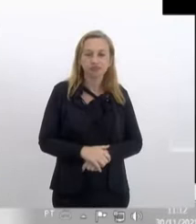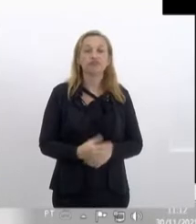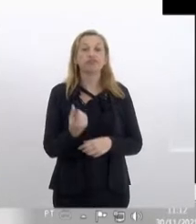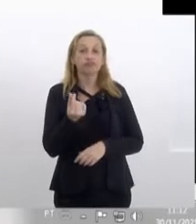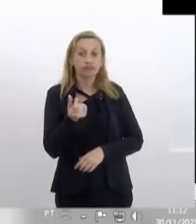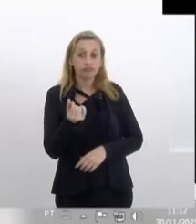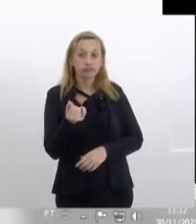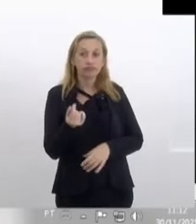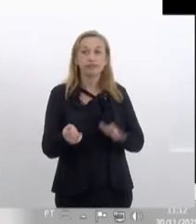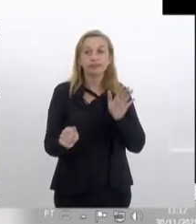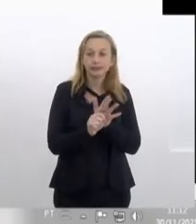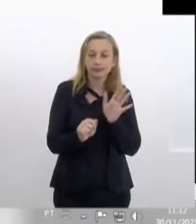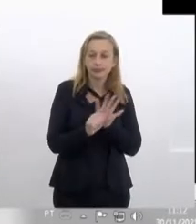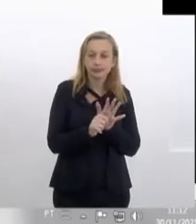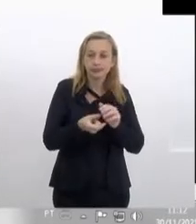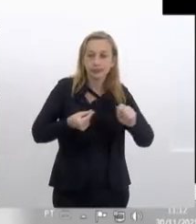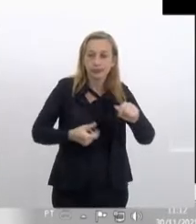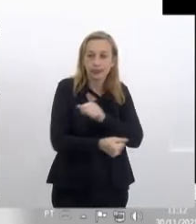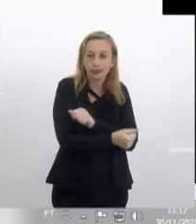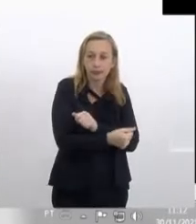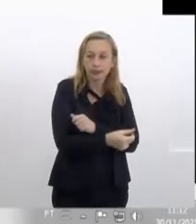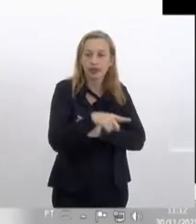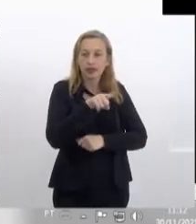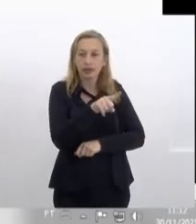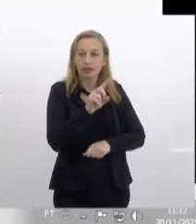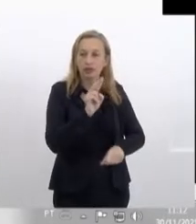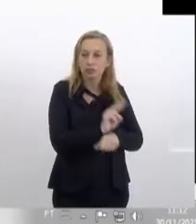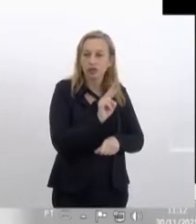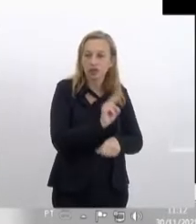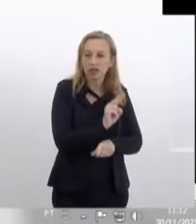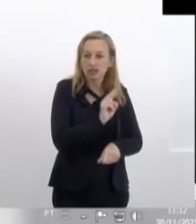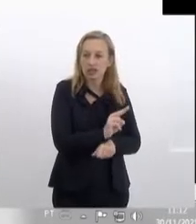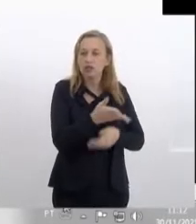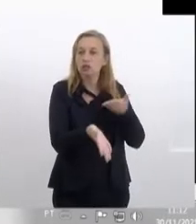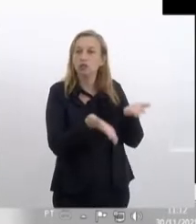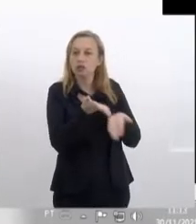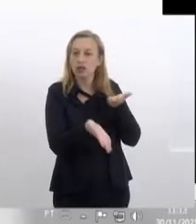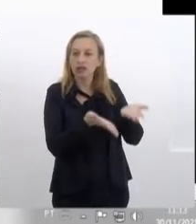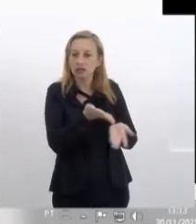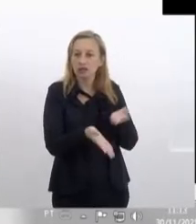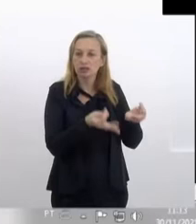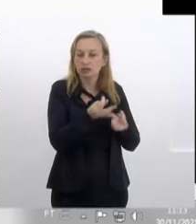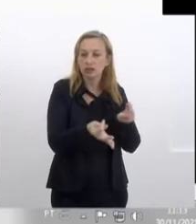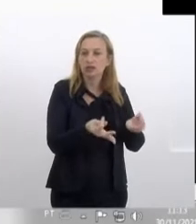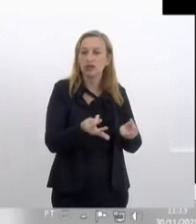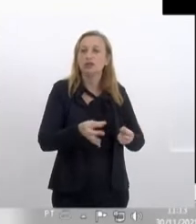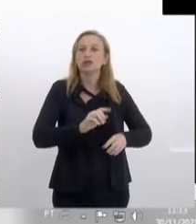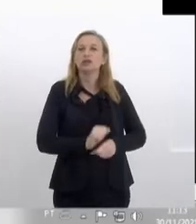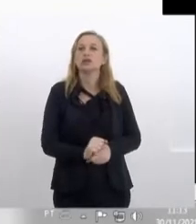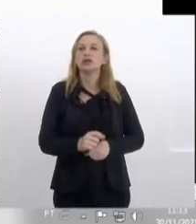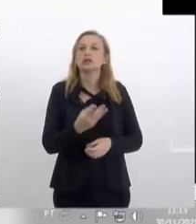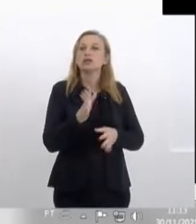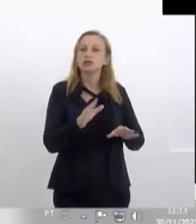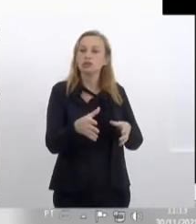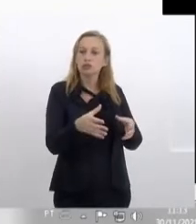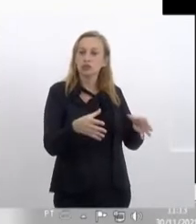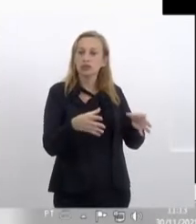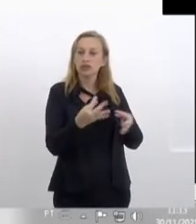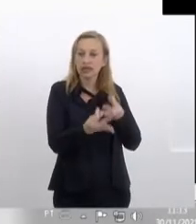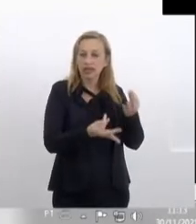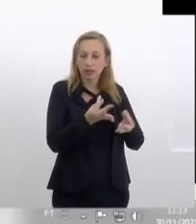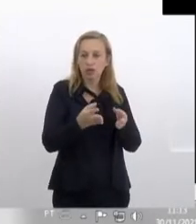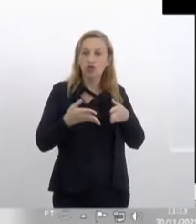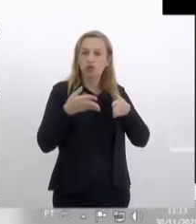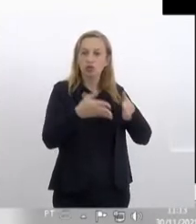dinheiro do narcotráfico e investe em ações de prevenção, tratamento, reinserção social. Na parte do tratamento, o foco